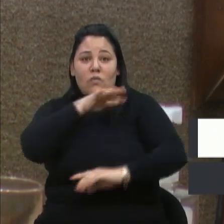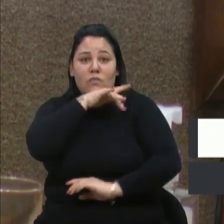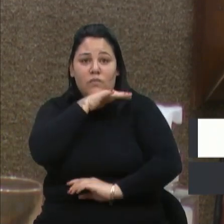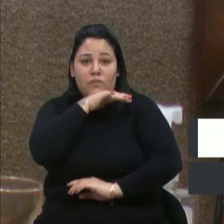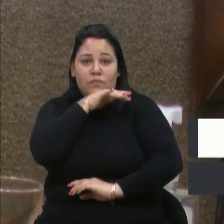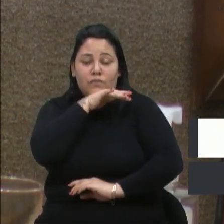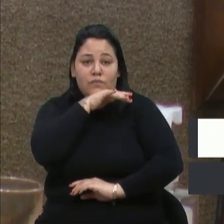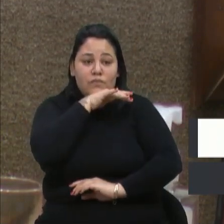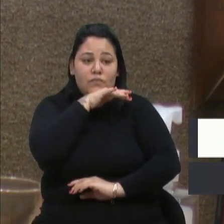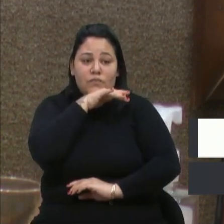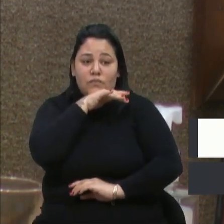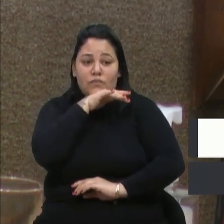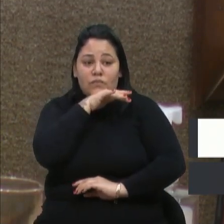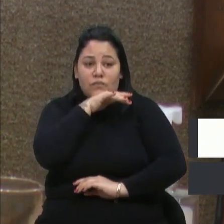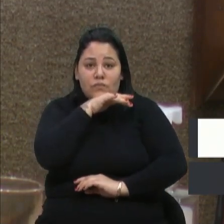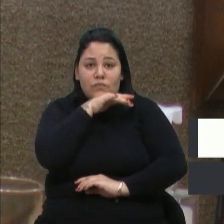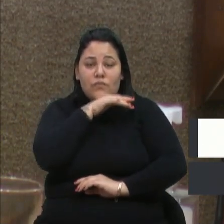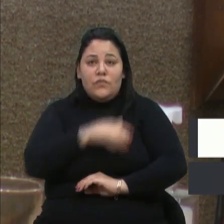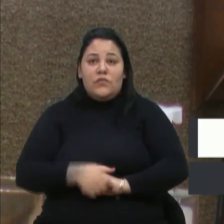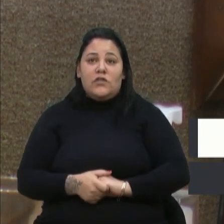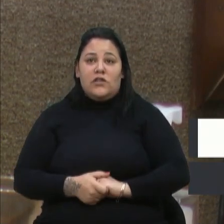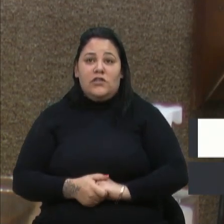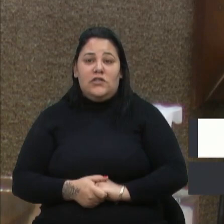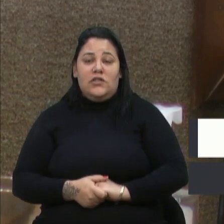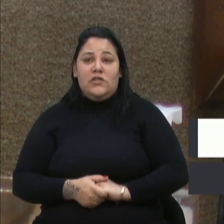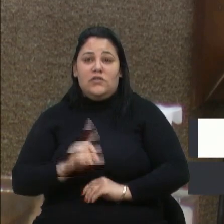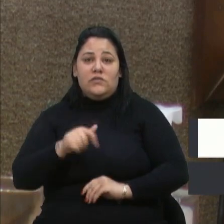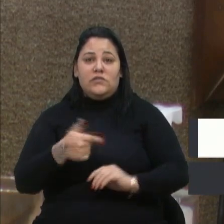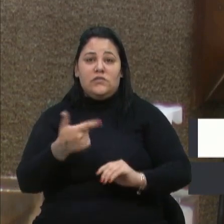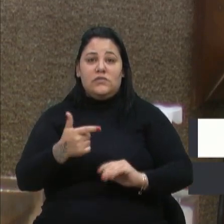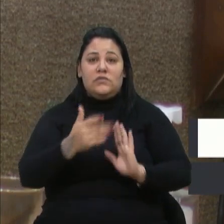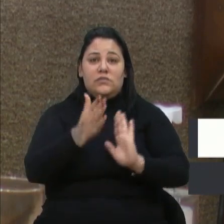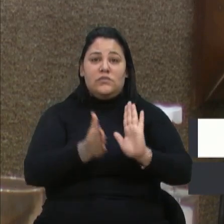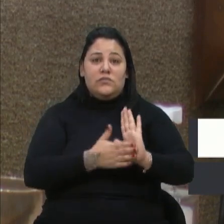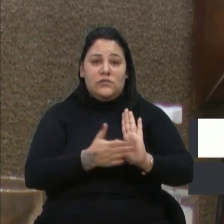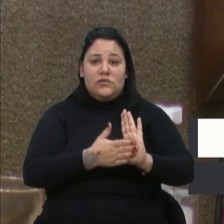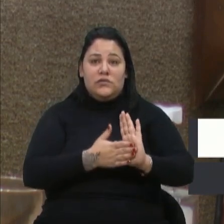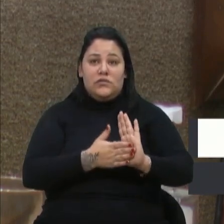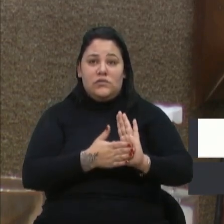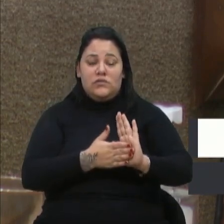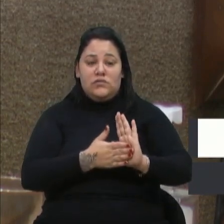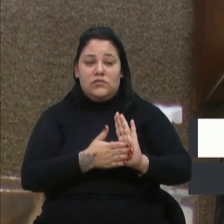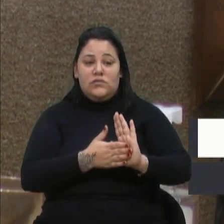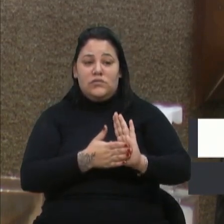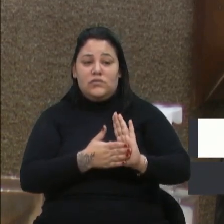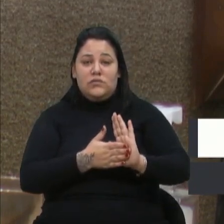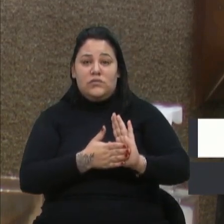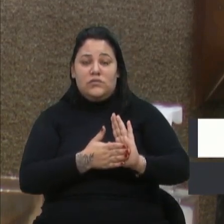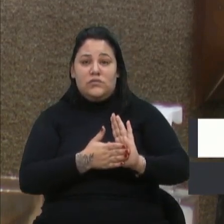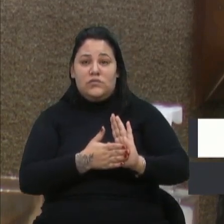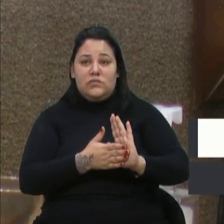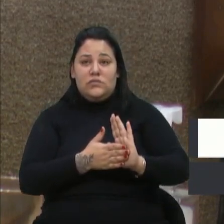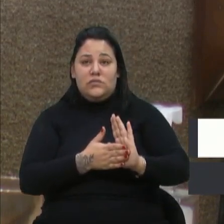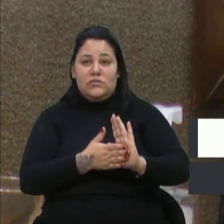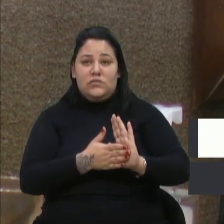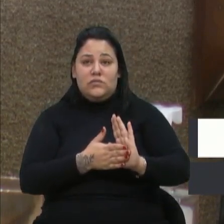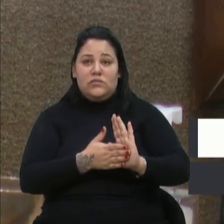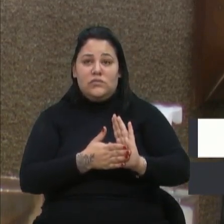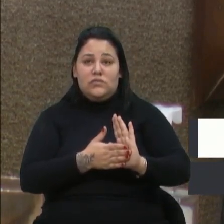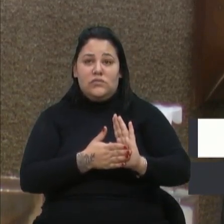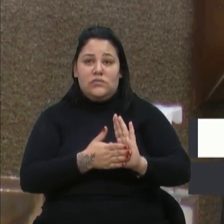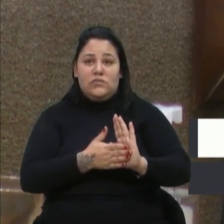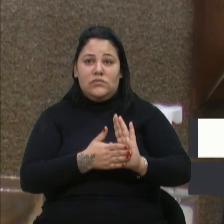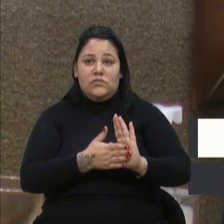tem planejamento. Né? É fácil, se a pessoa quer sair daqui, pegar a Dom José Bareia e ir lá para